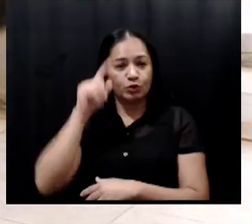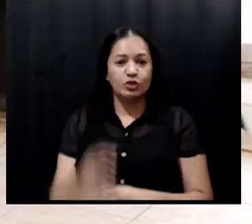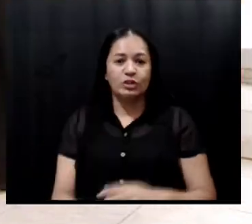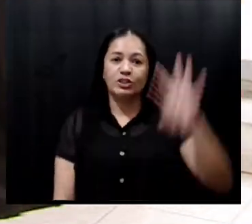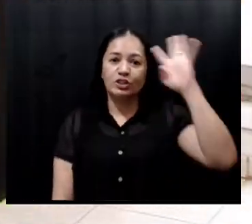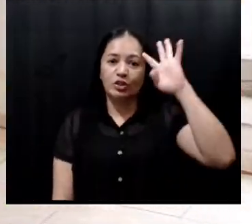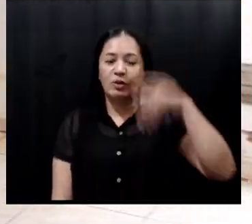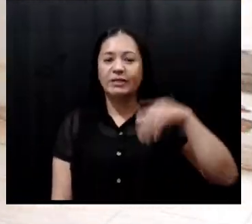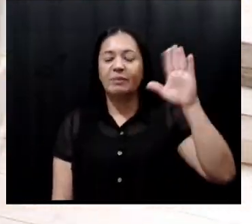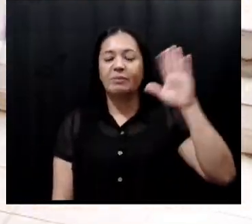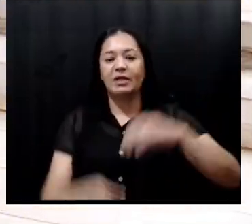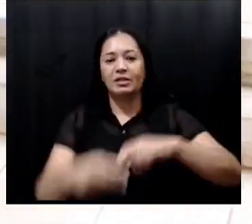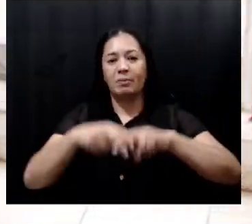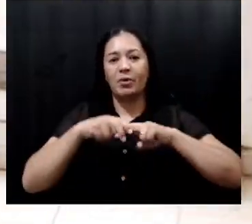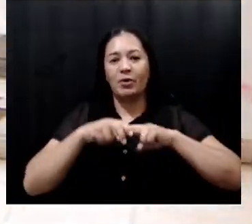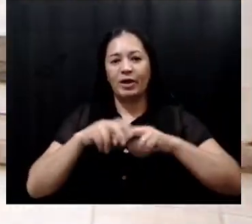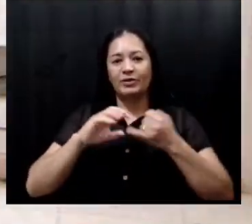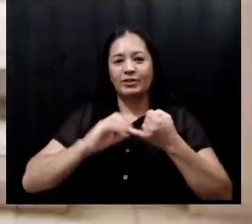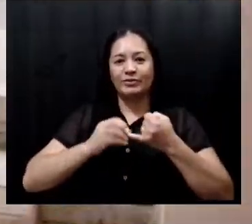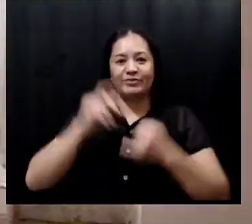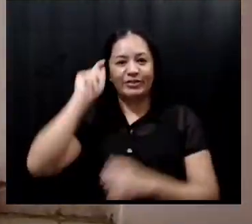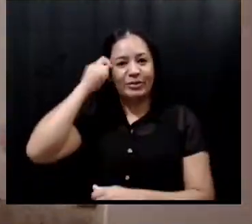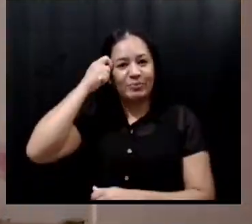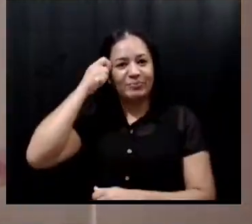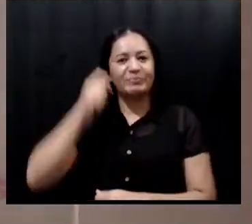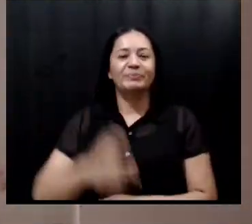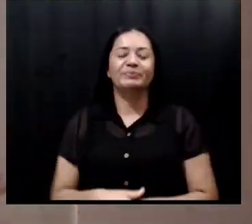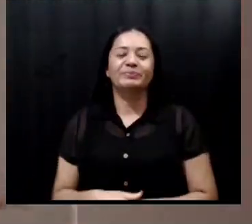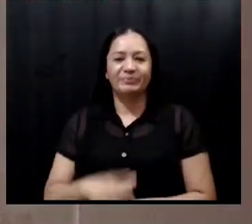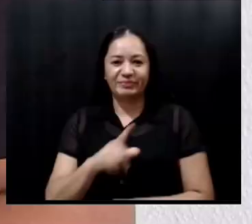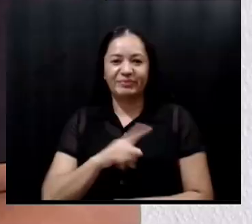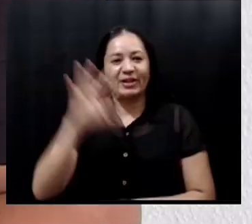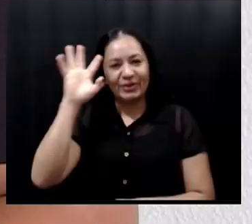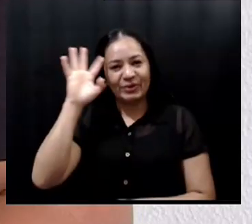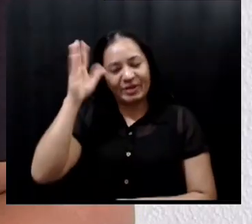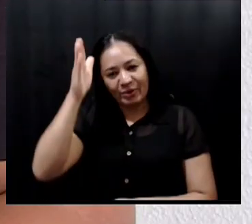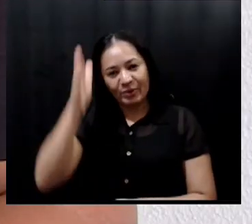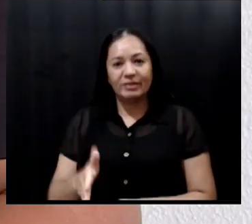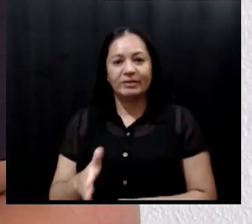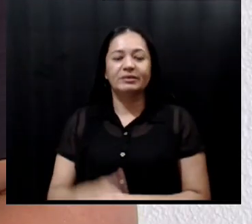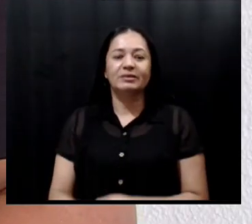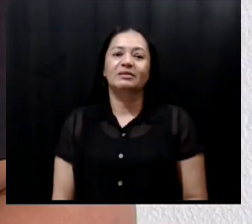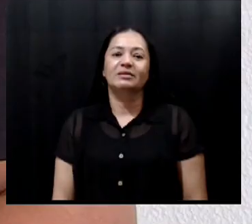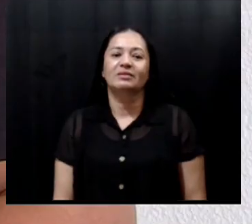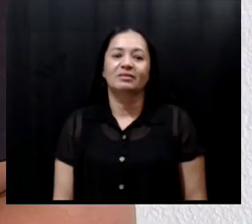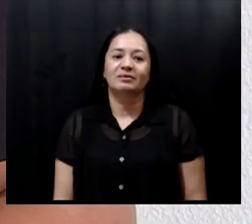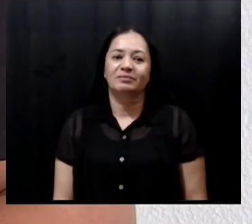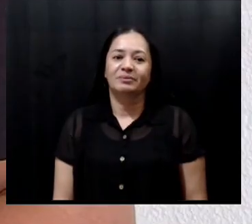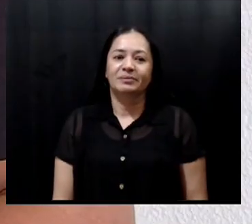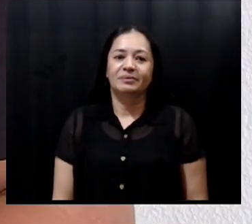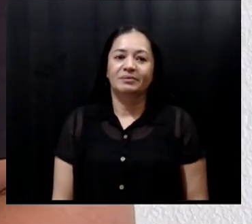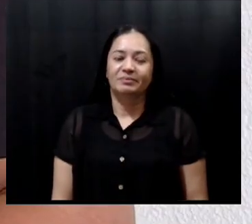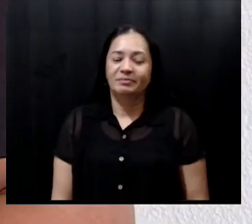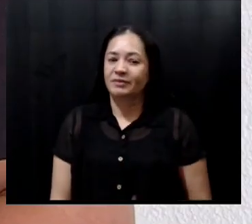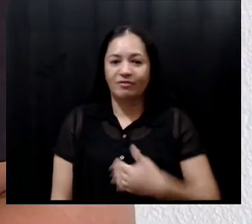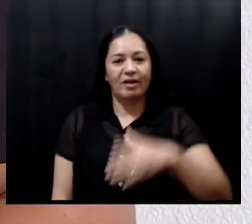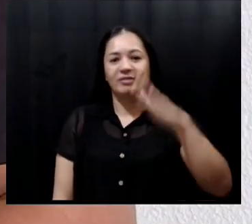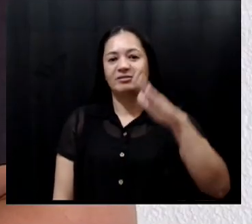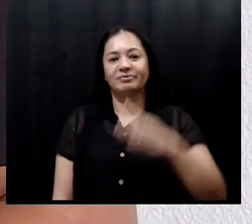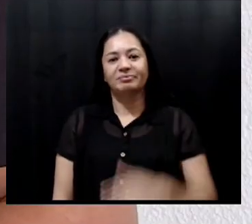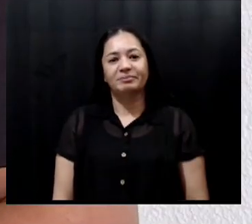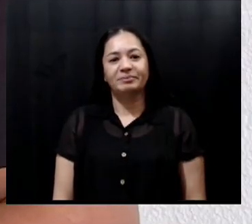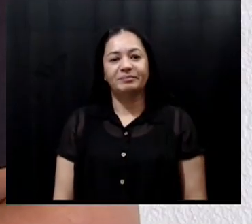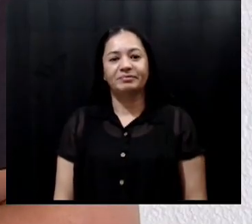né? Então toda quarta tem uma feijoada aqui. E aí, é esse nível. Sim. Por